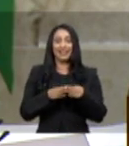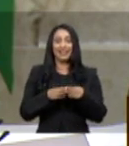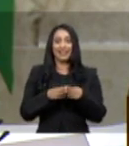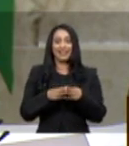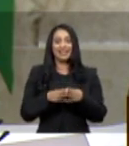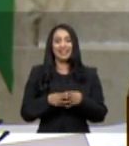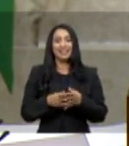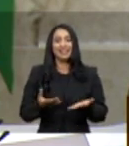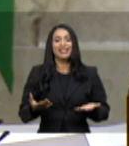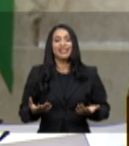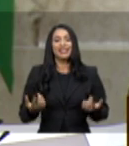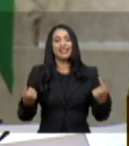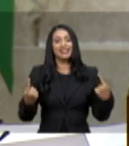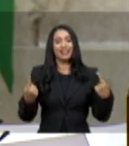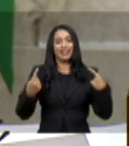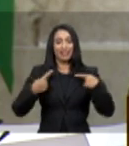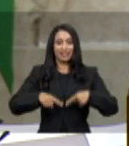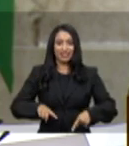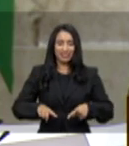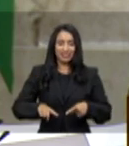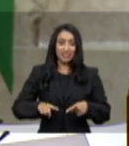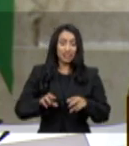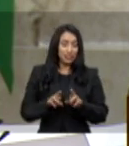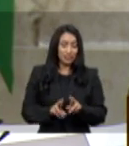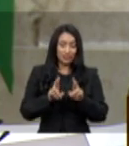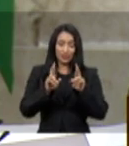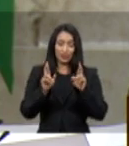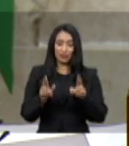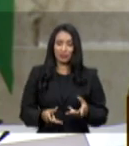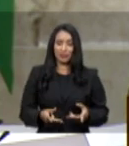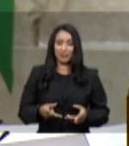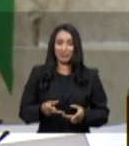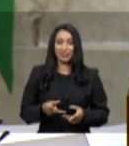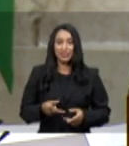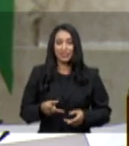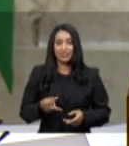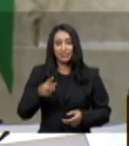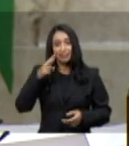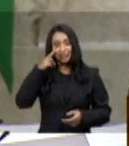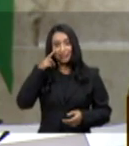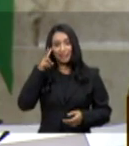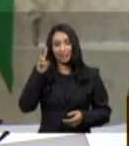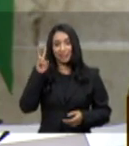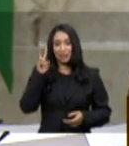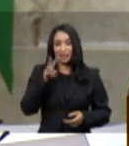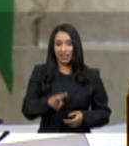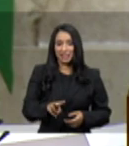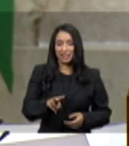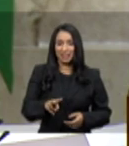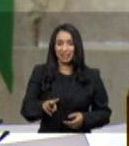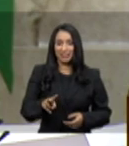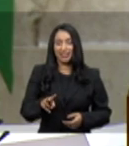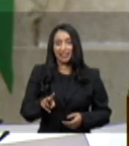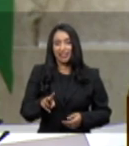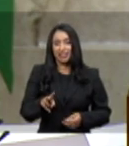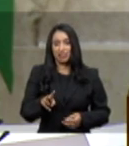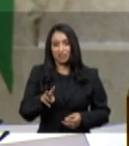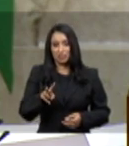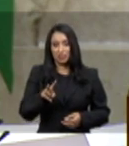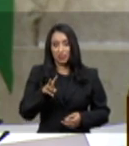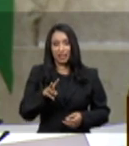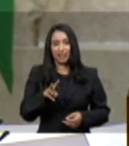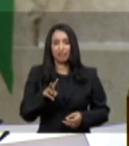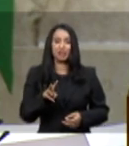são na contramão da lógica da epidemia ou seja quando todos